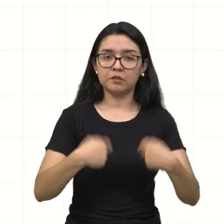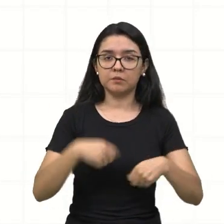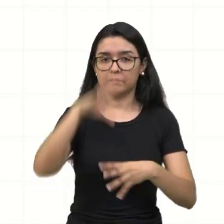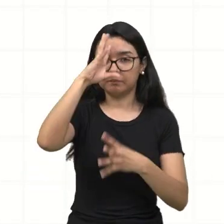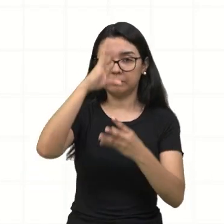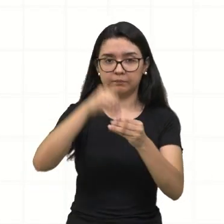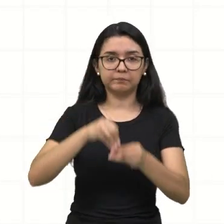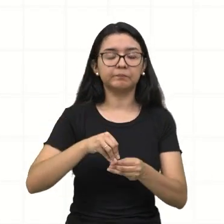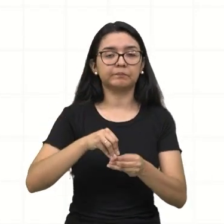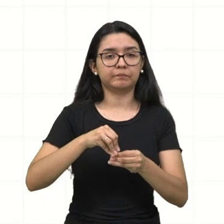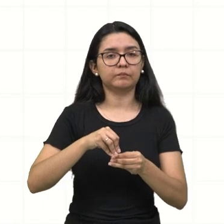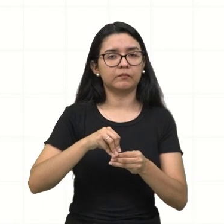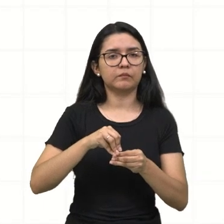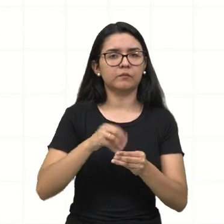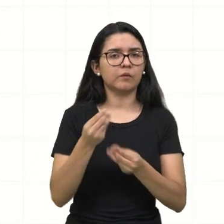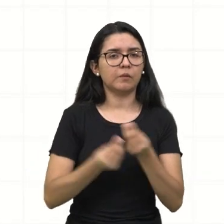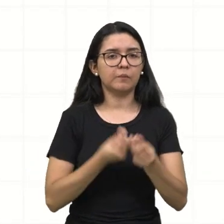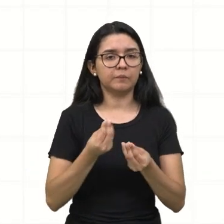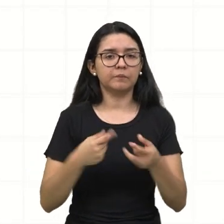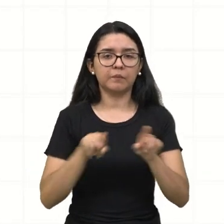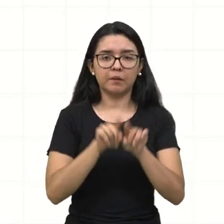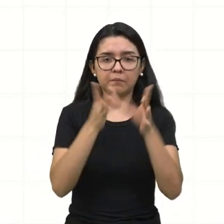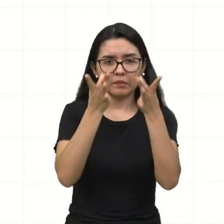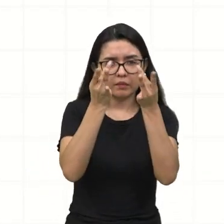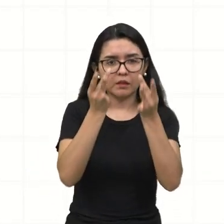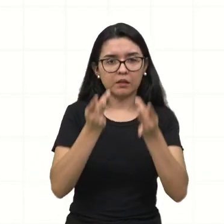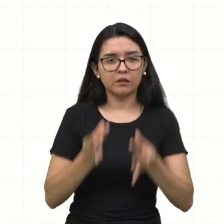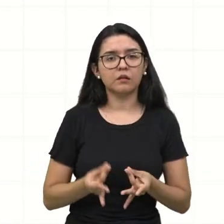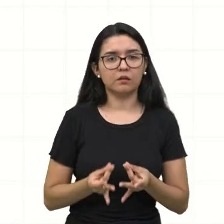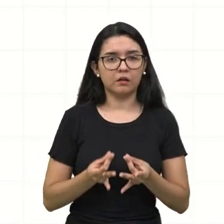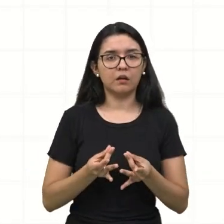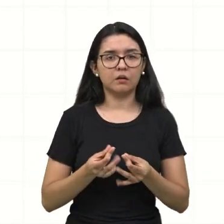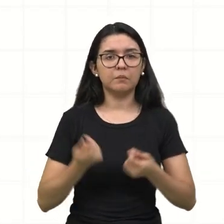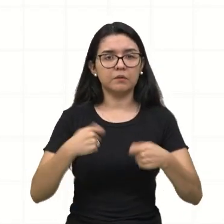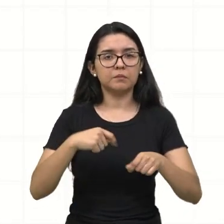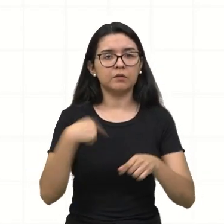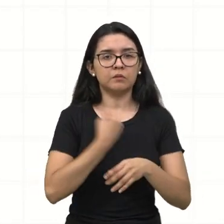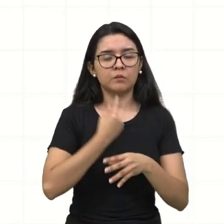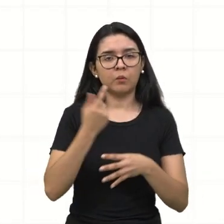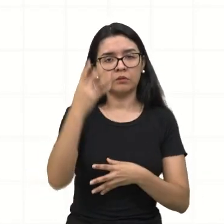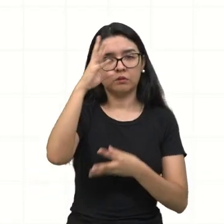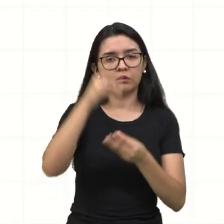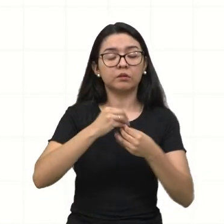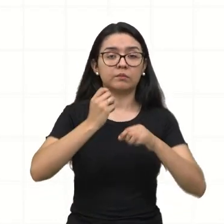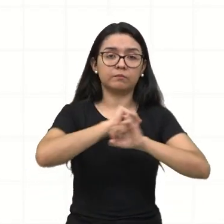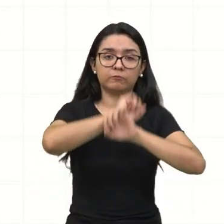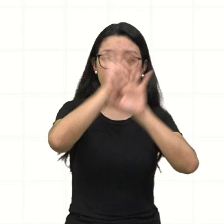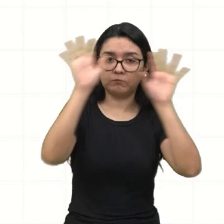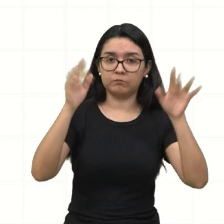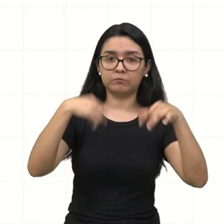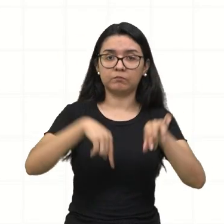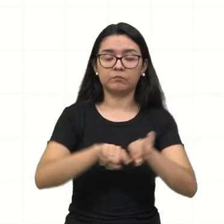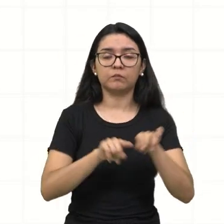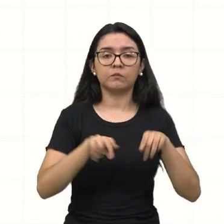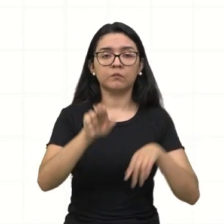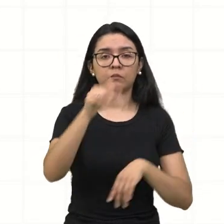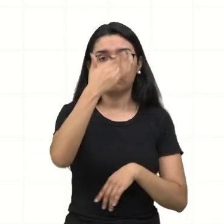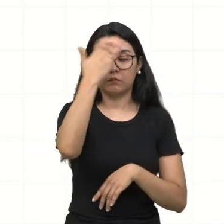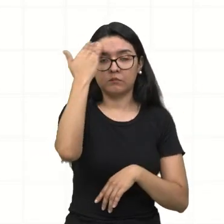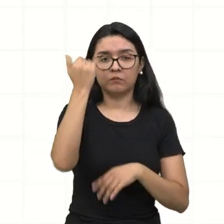interpretação, certo? Bem detalhada, para que seja bem compreendida, para que a gente não esqueça